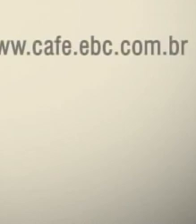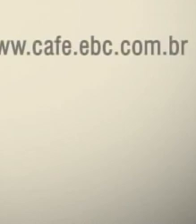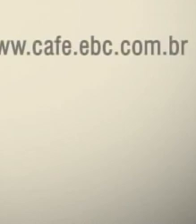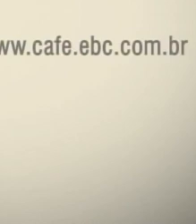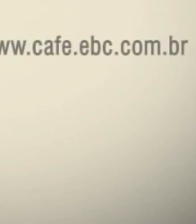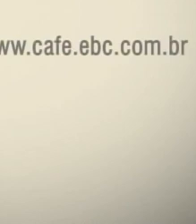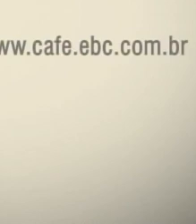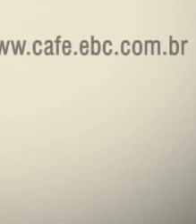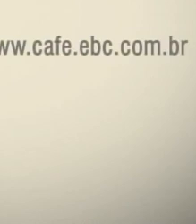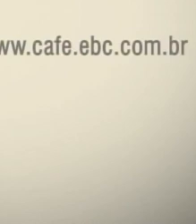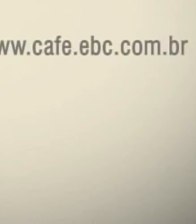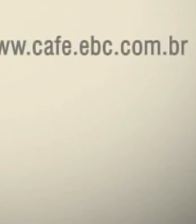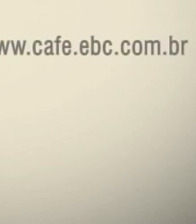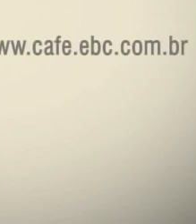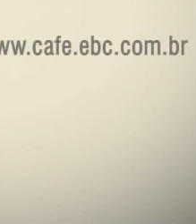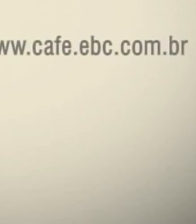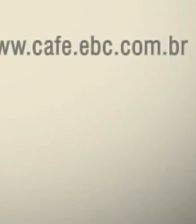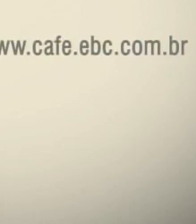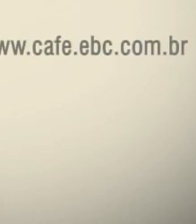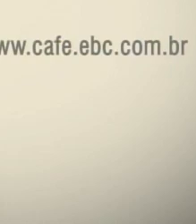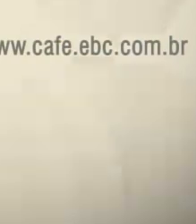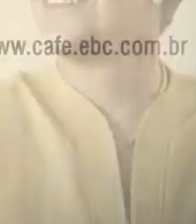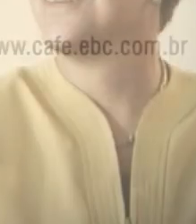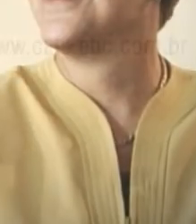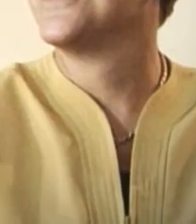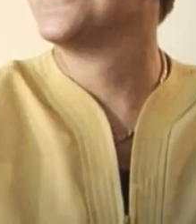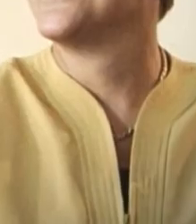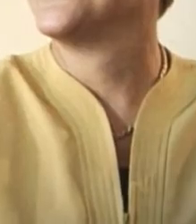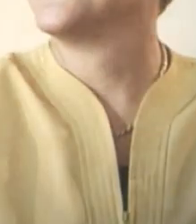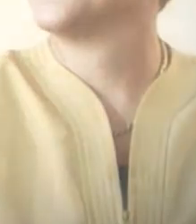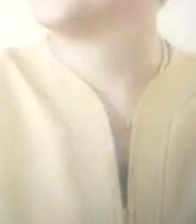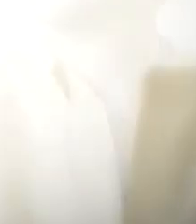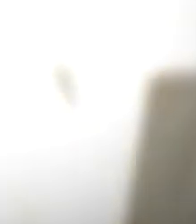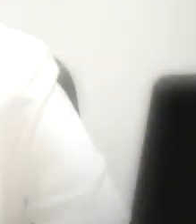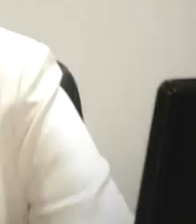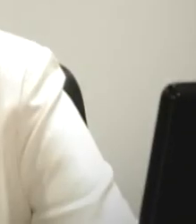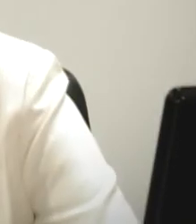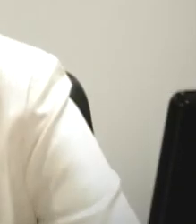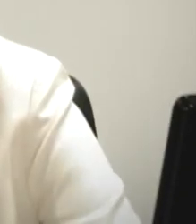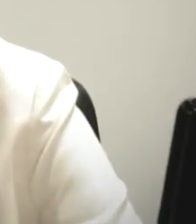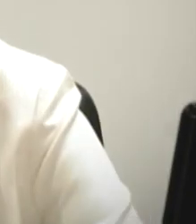www.acafe.org.br mas voltamos na próxima segunda-feira Até lá